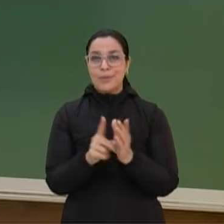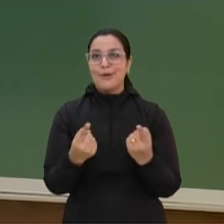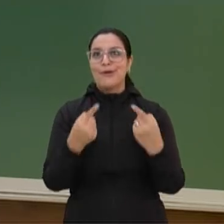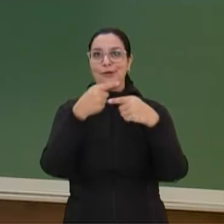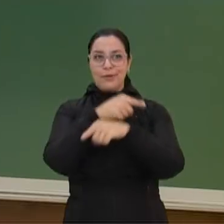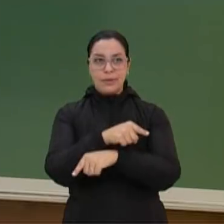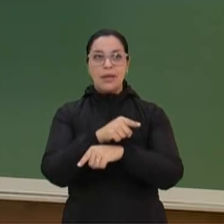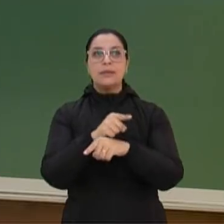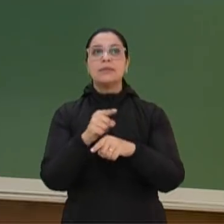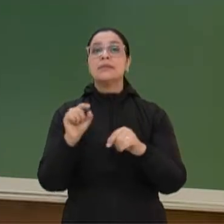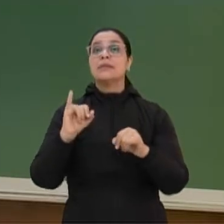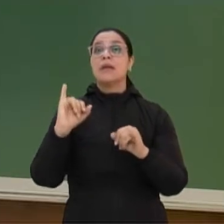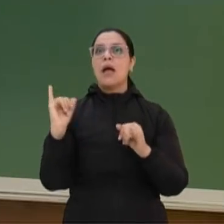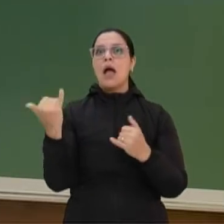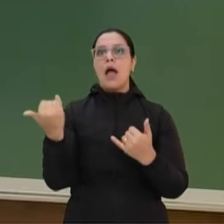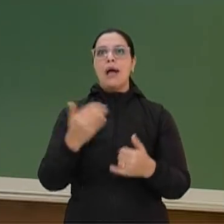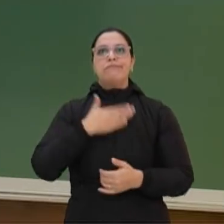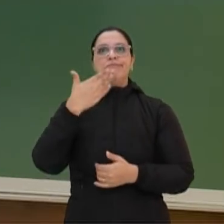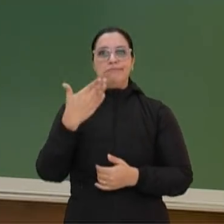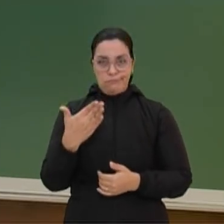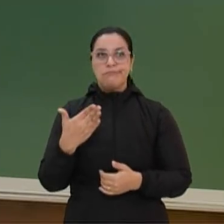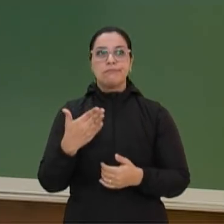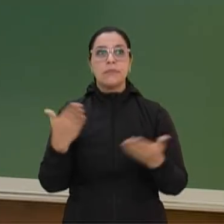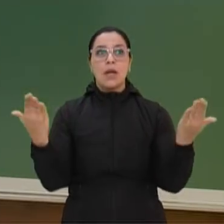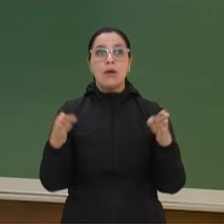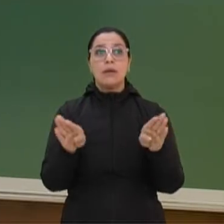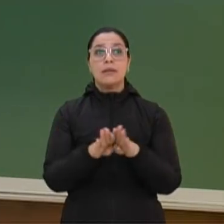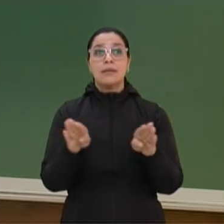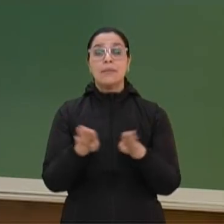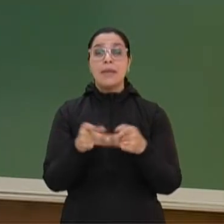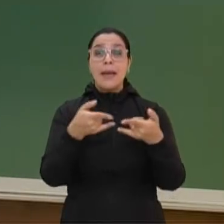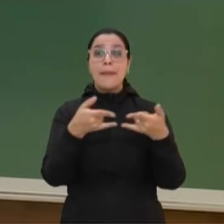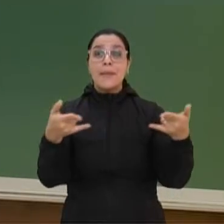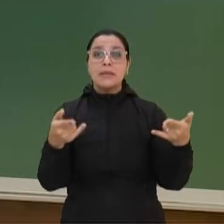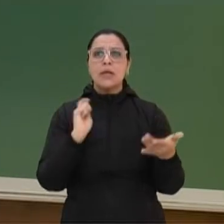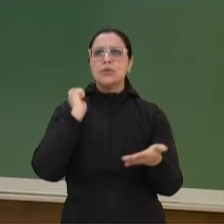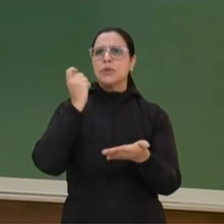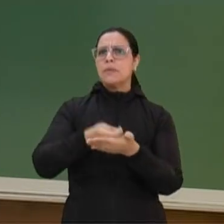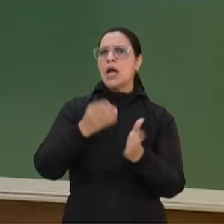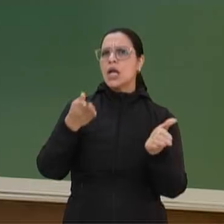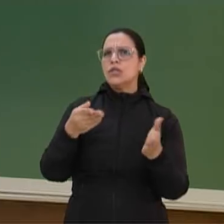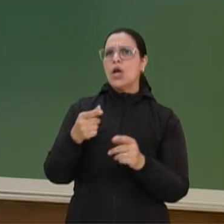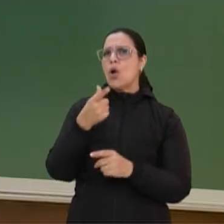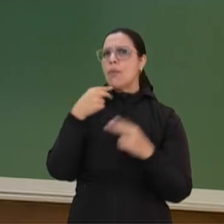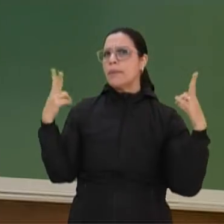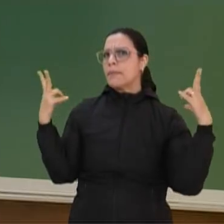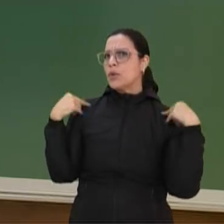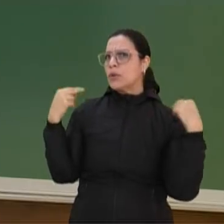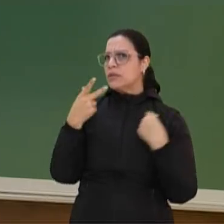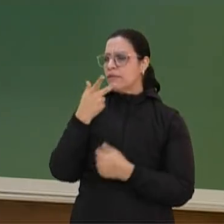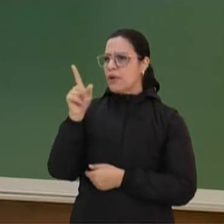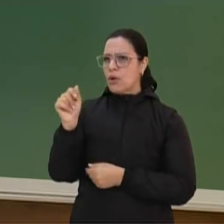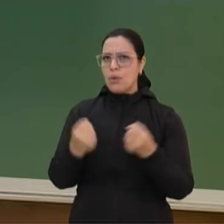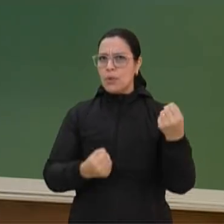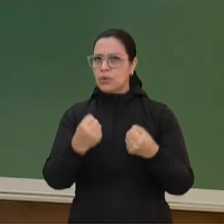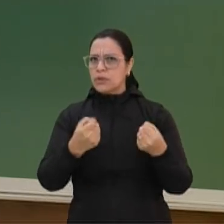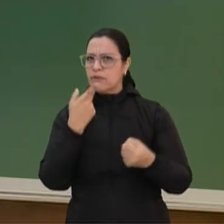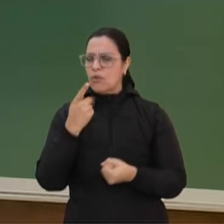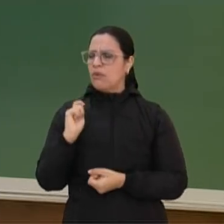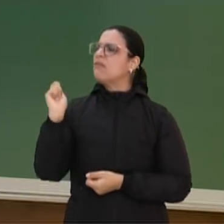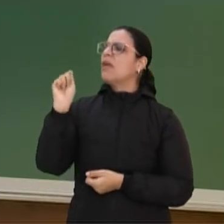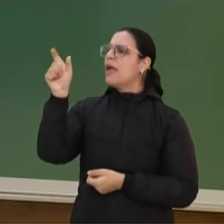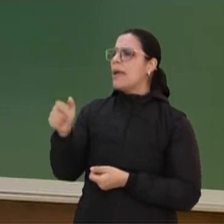tem conflito, ele tem complicação, ele tem o desfecho também. E nós vamos trabalhar isso hoje. A